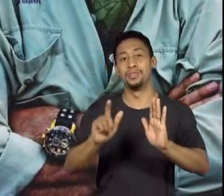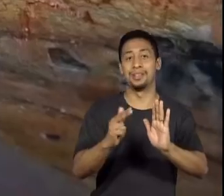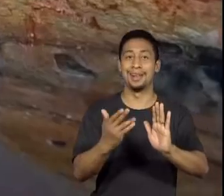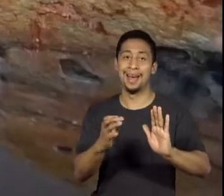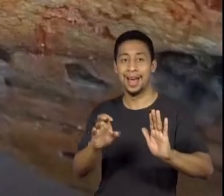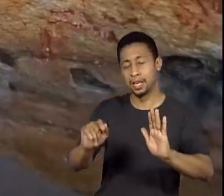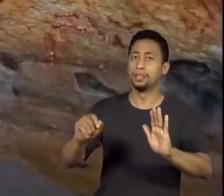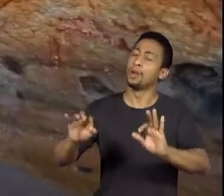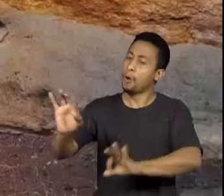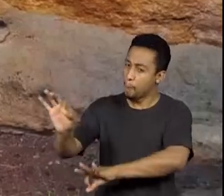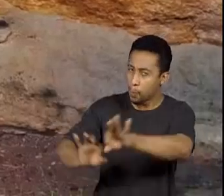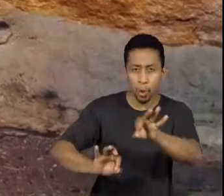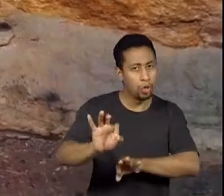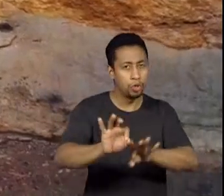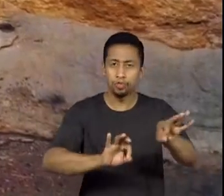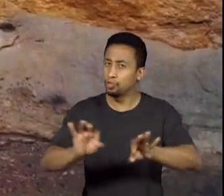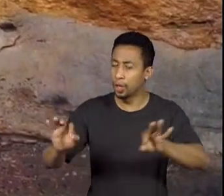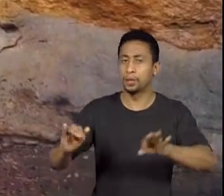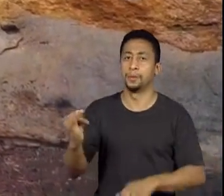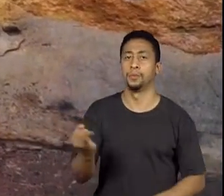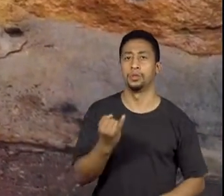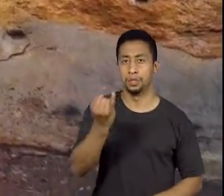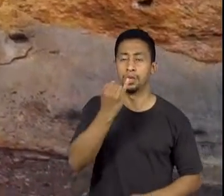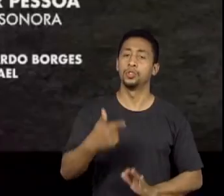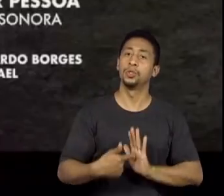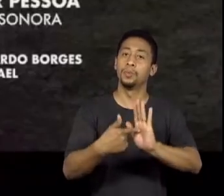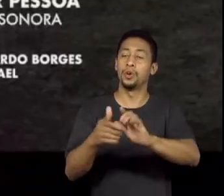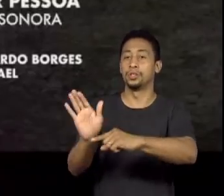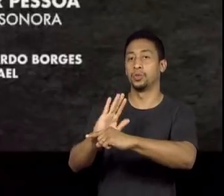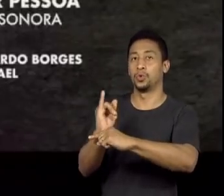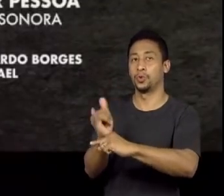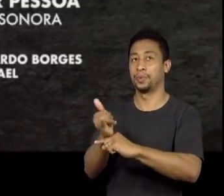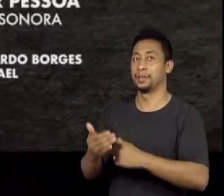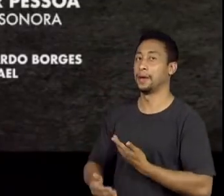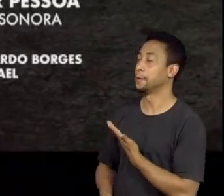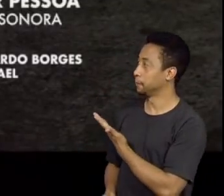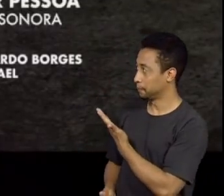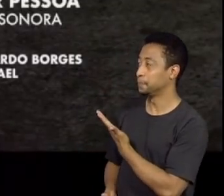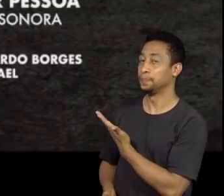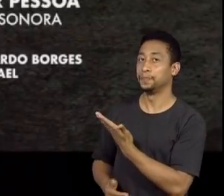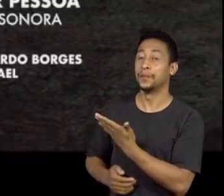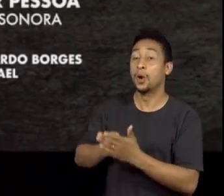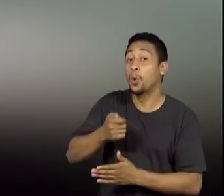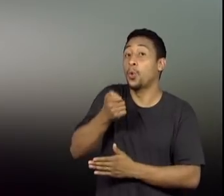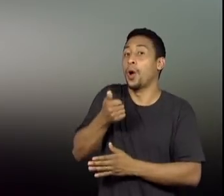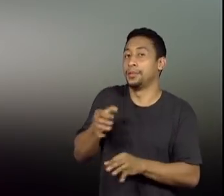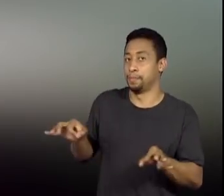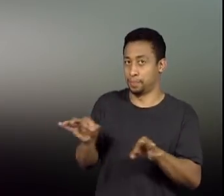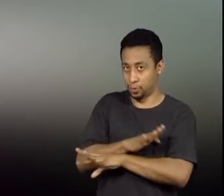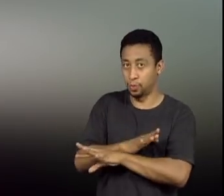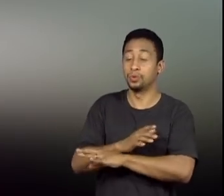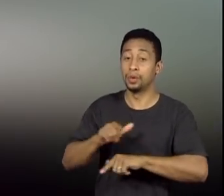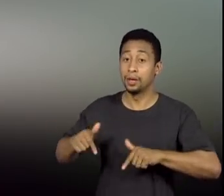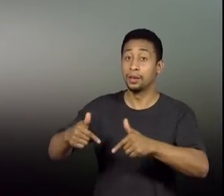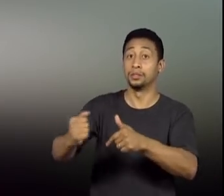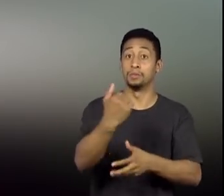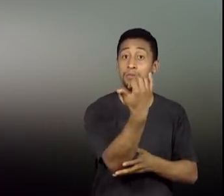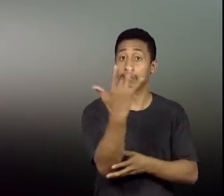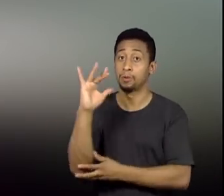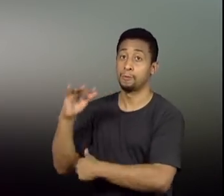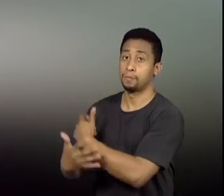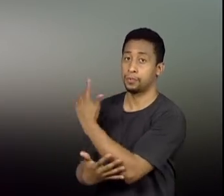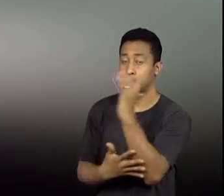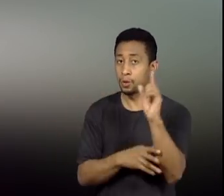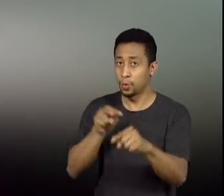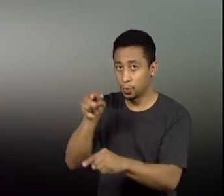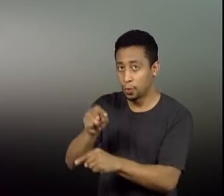livro, envolve o documentário rupestre, que está sendo finalizado. e ações socioambientais como a